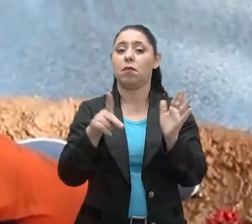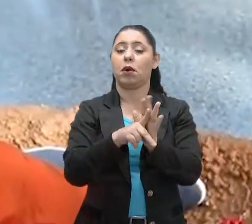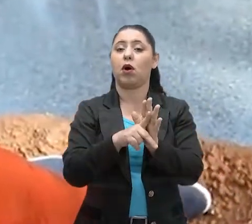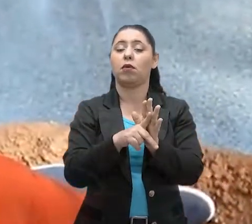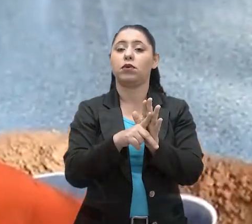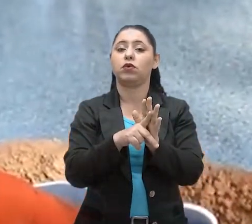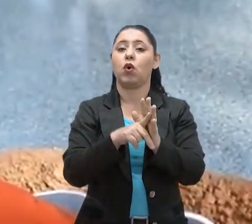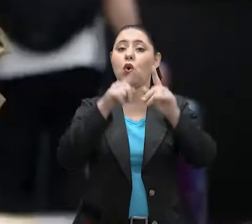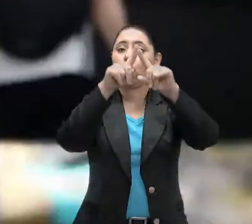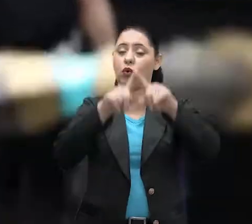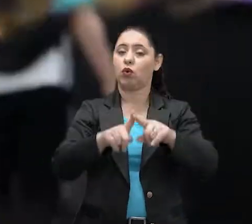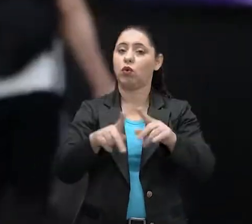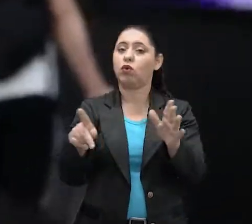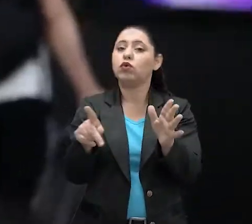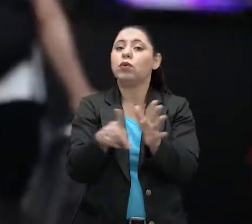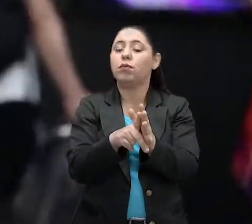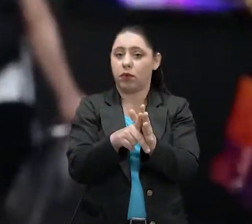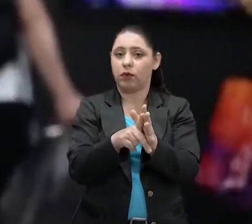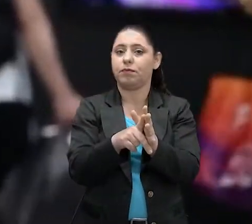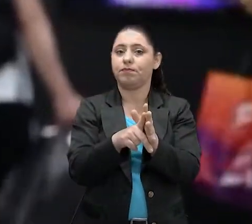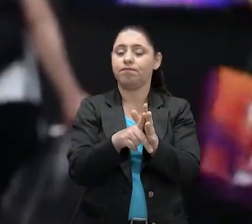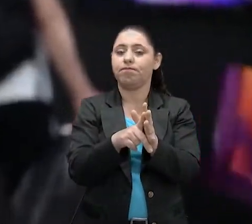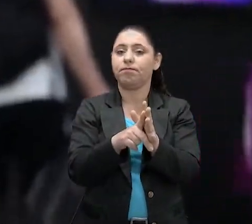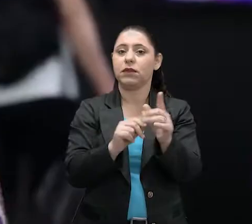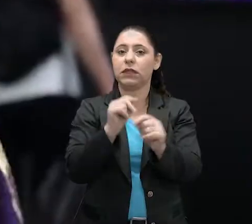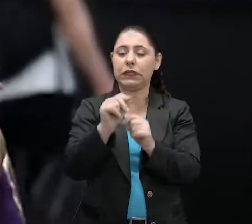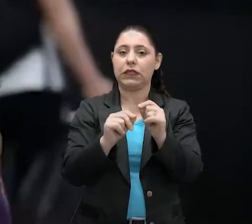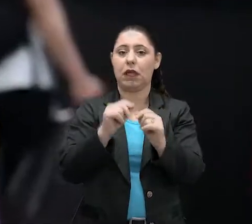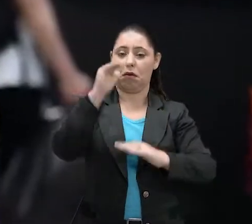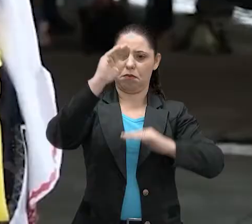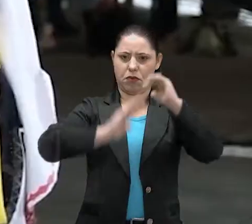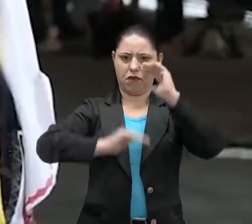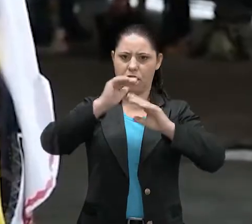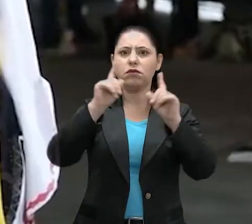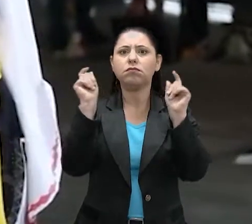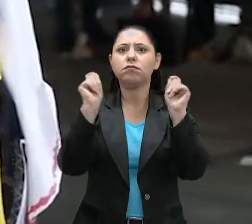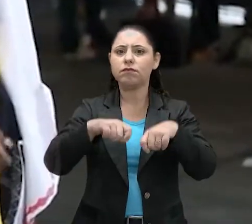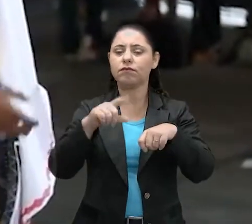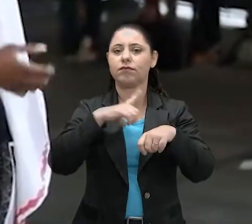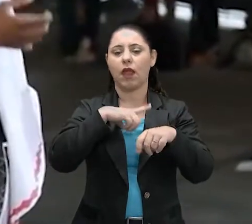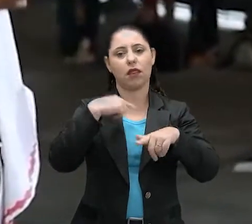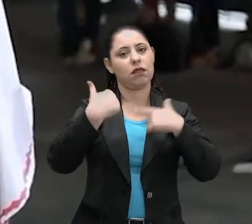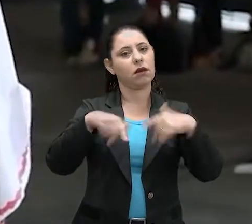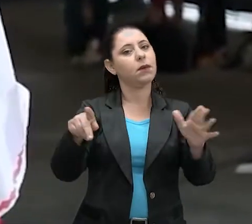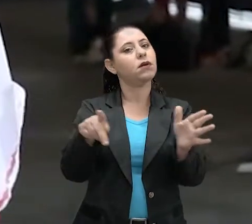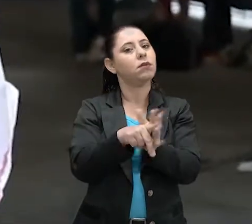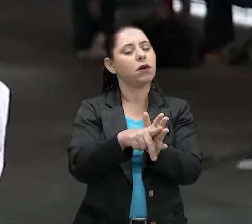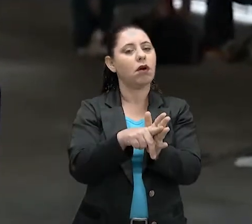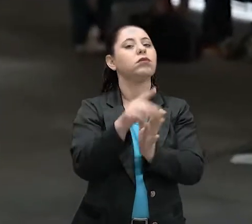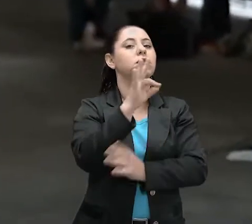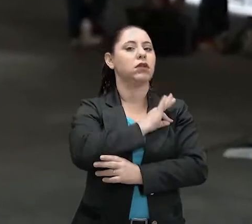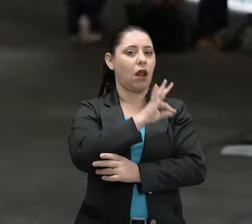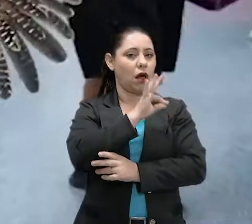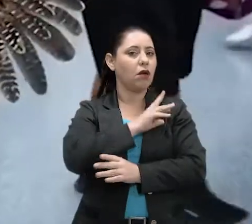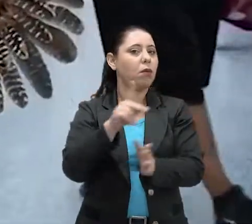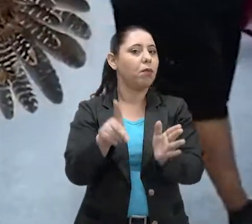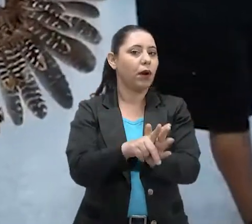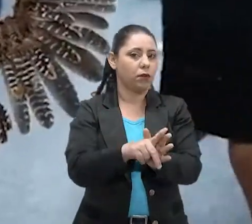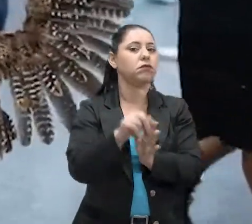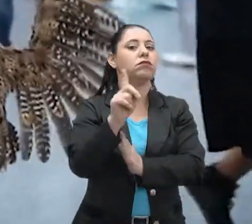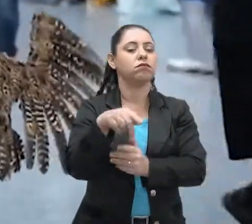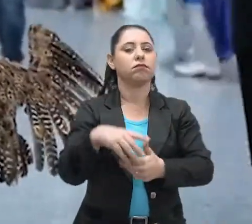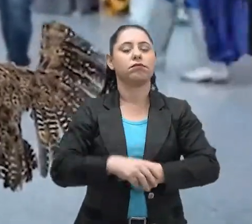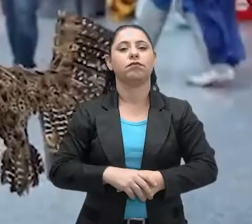Tanto que existem concursos de cosplay que são, tipo, profissionais mesmo. Tem gente que trabalha disso, que